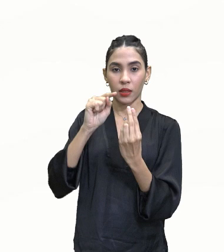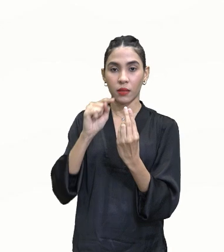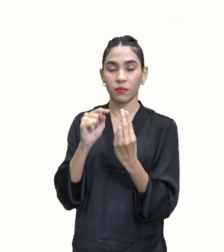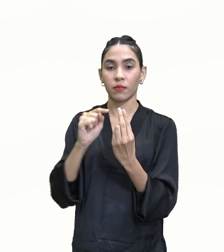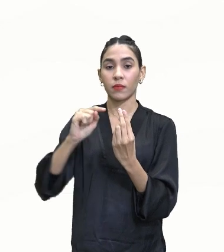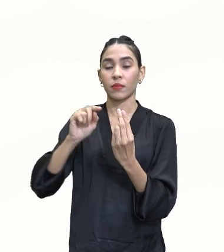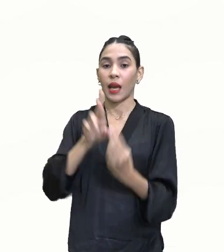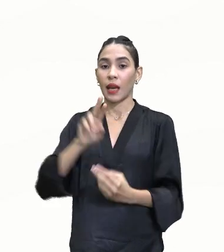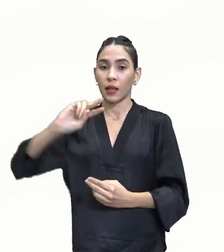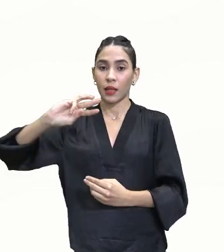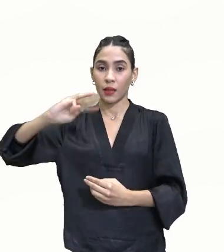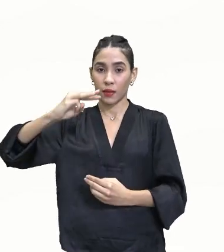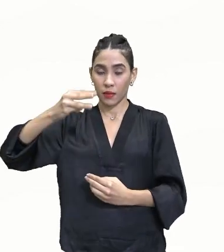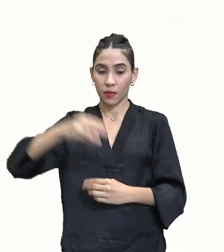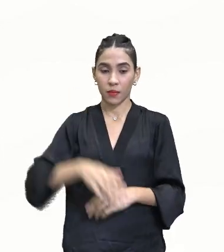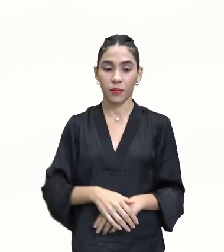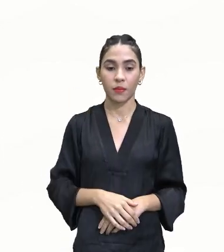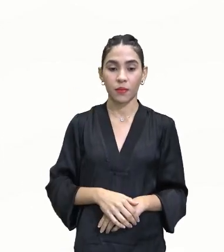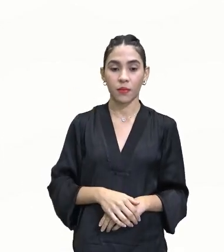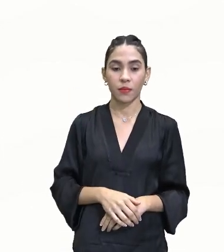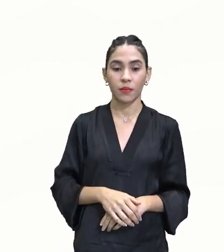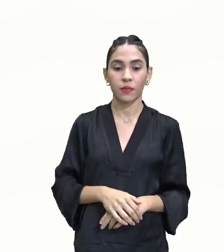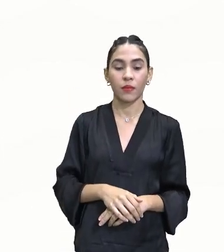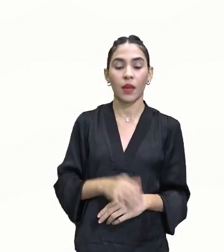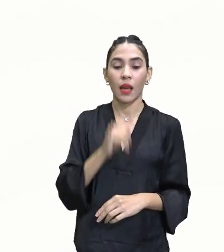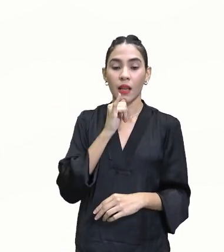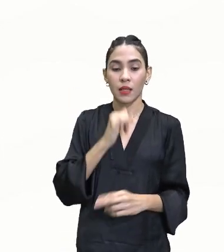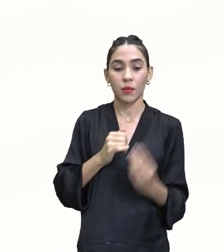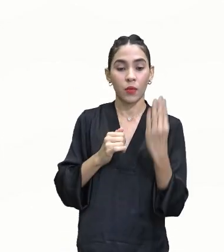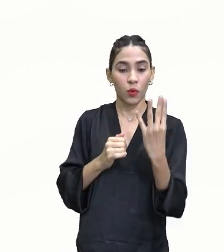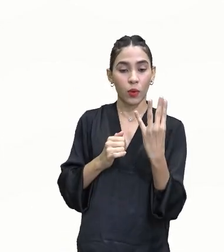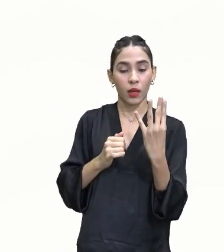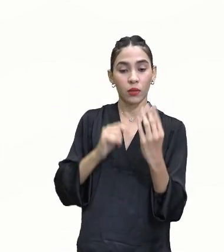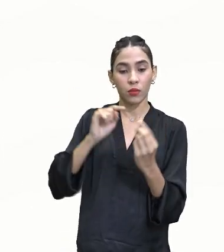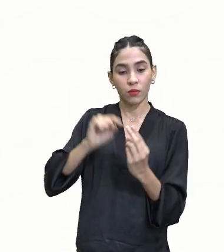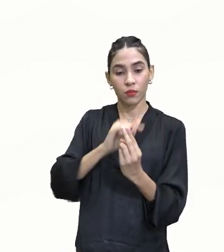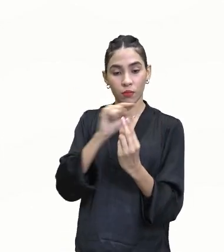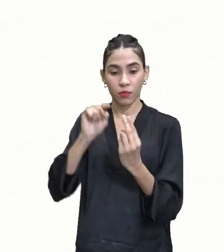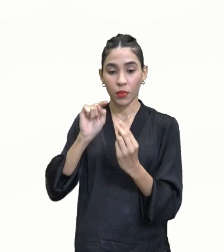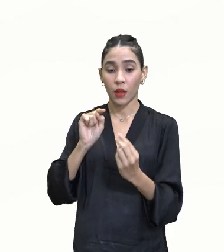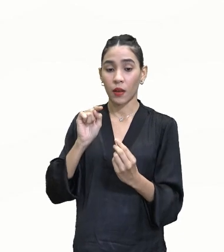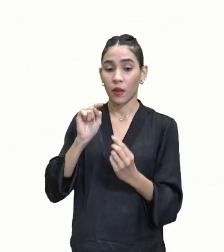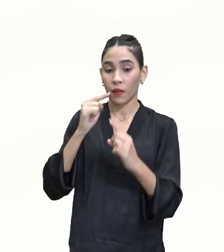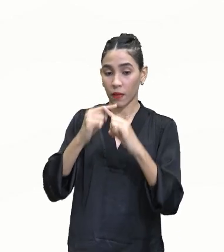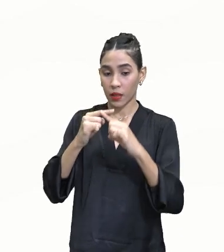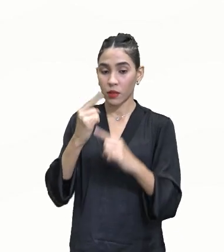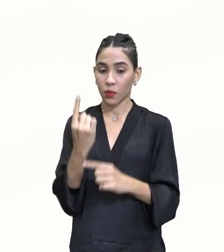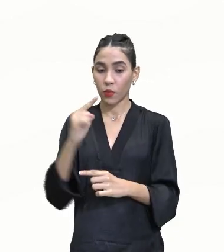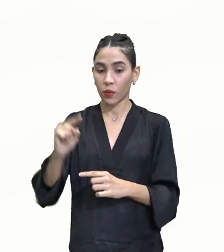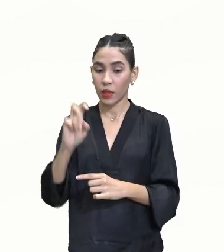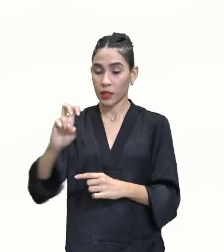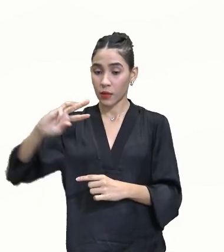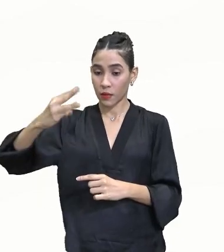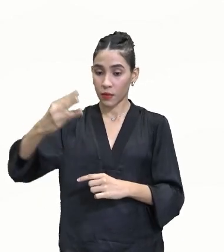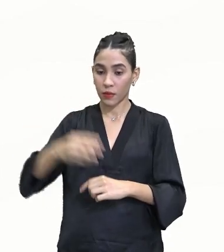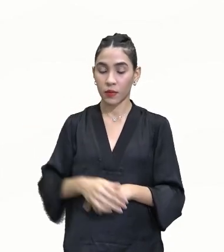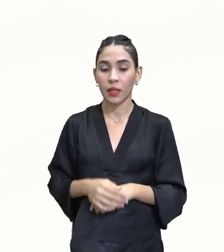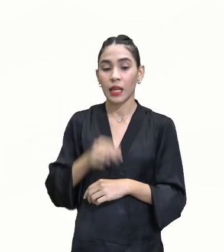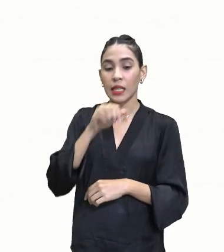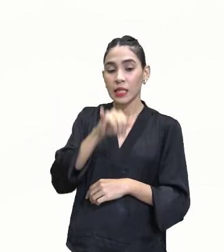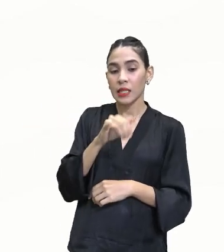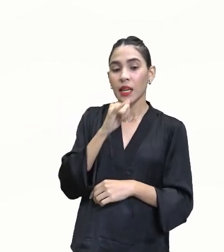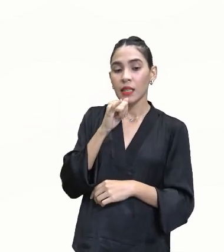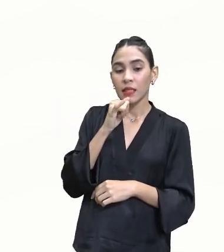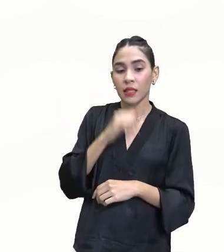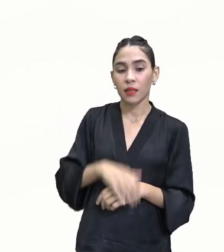4πr². Colocando no lugar do R 1,5, vai ficar 1,5 ao cubo. Se 1,5 ao